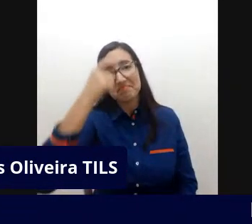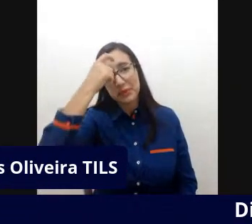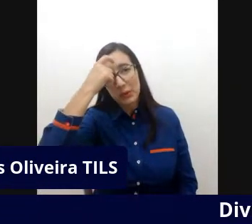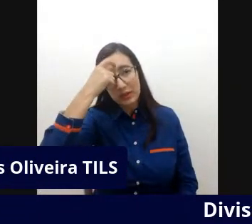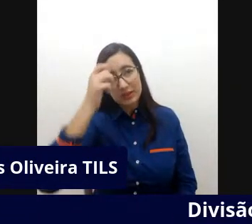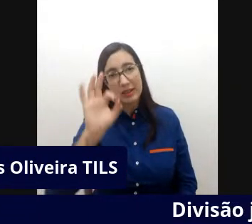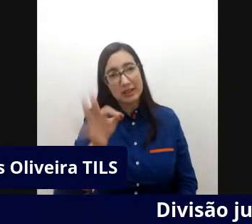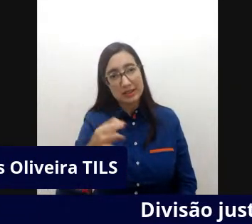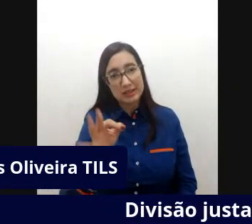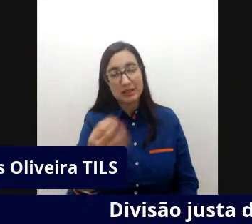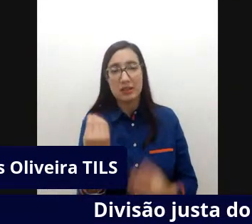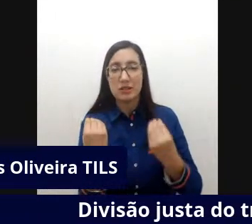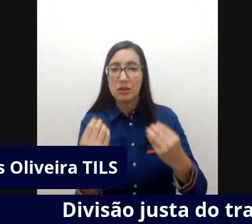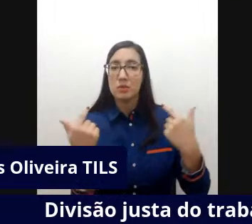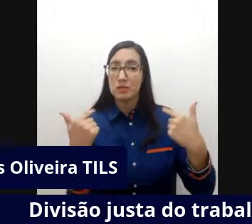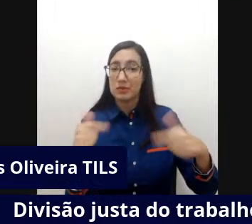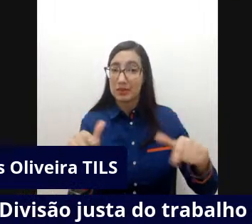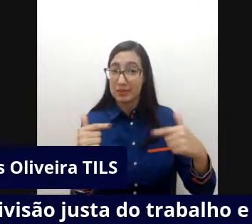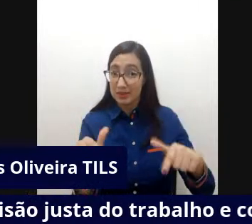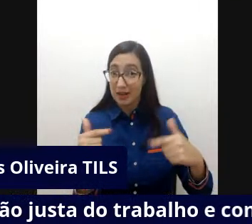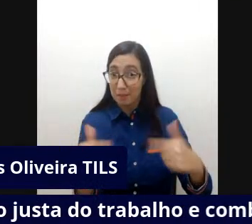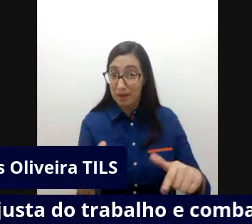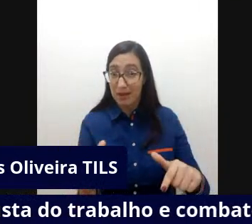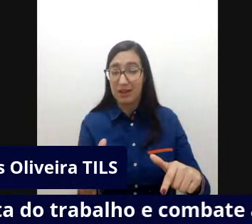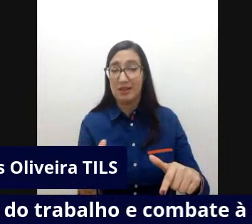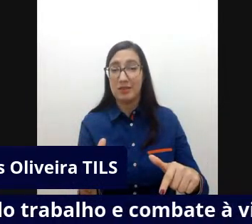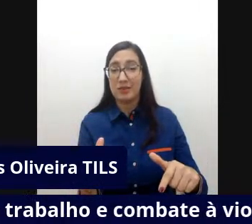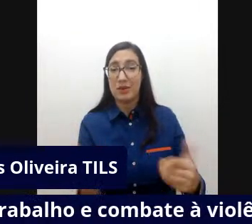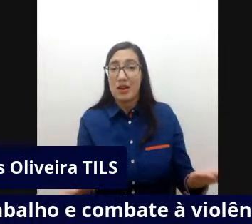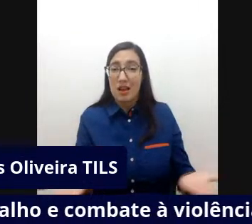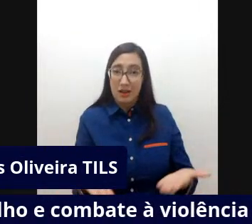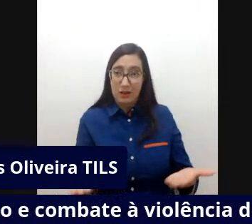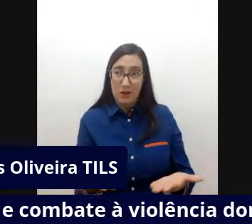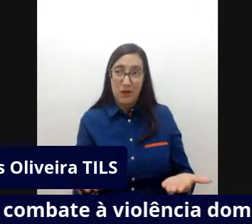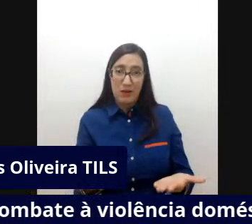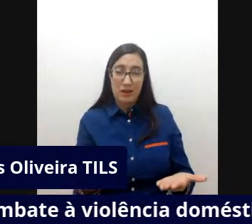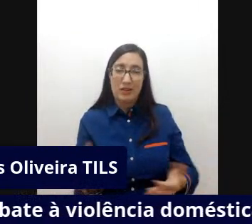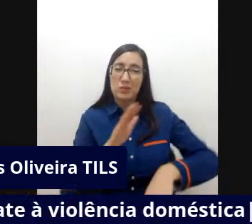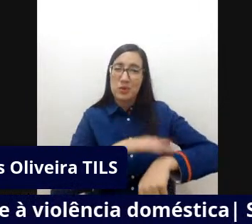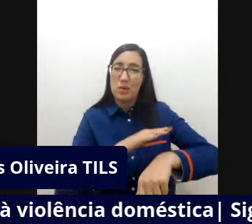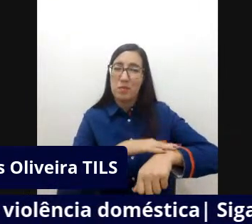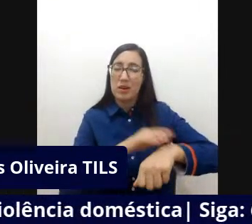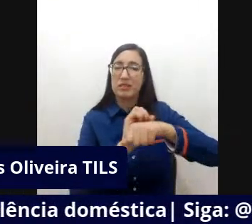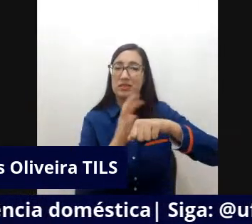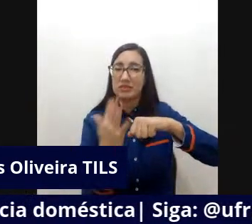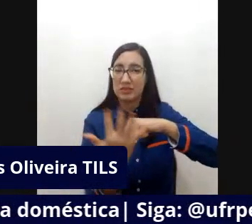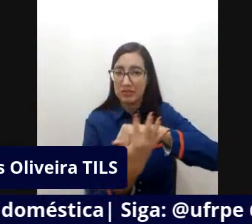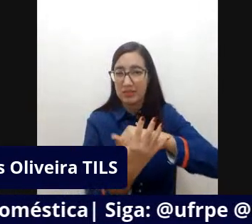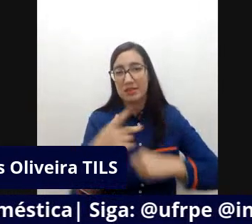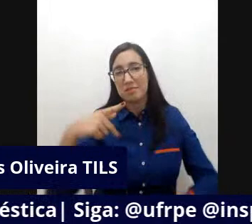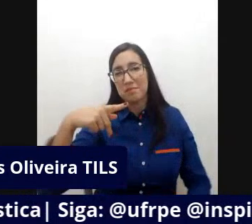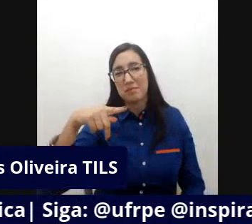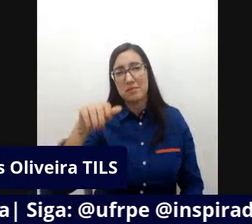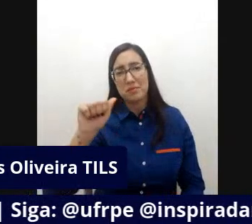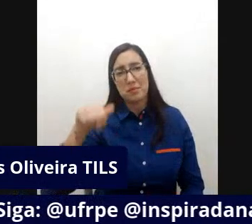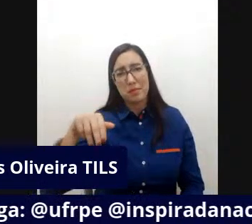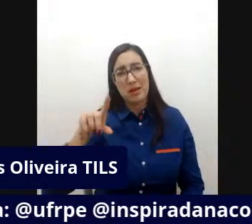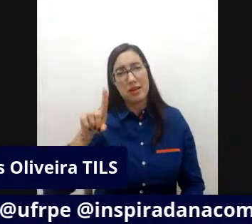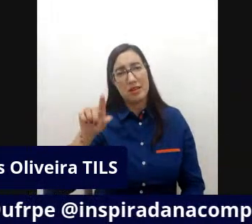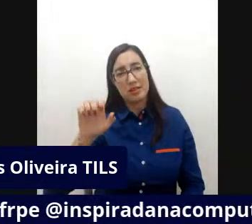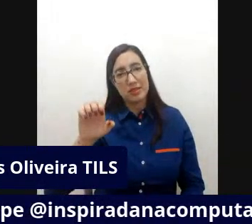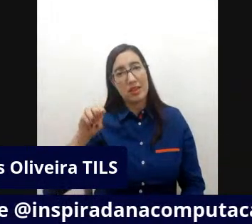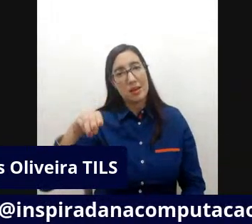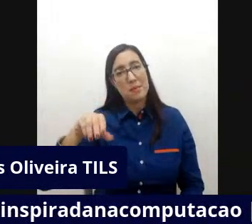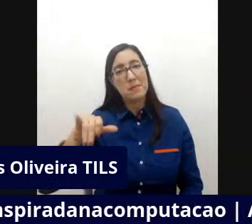o trabalho doméstico nesse período de pandemia não é essencial, digamos assim, as famílias podem fazer, né, seus trabalhos e manter as